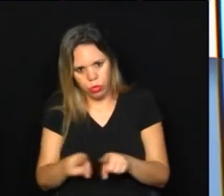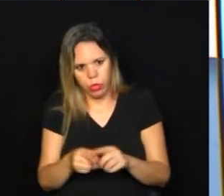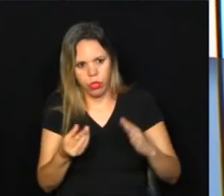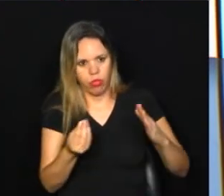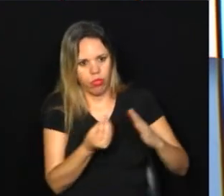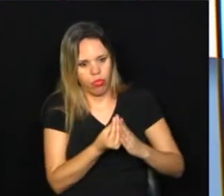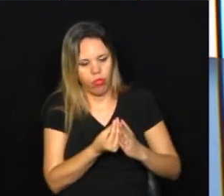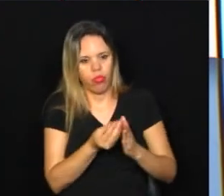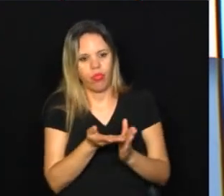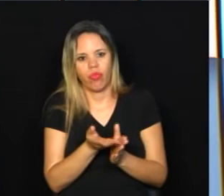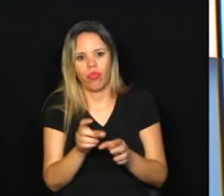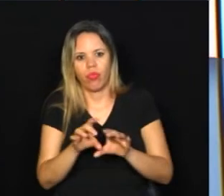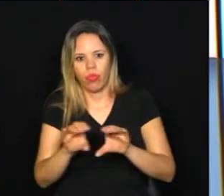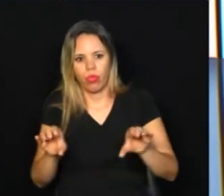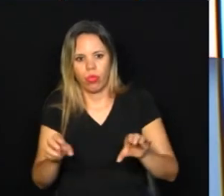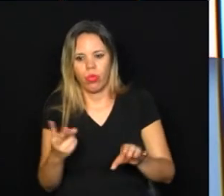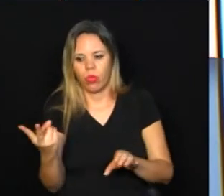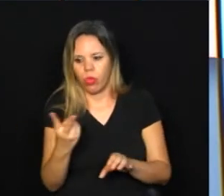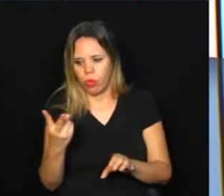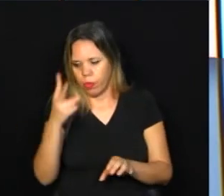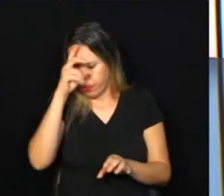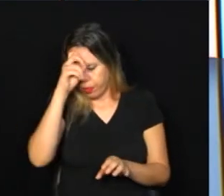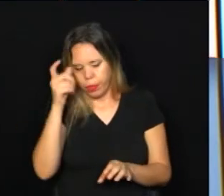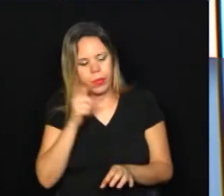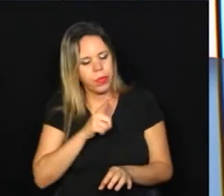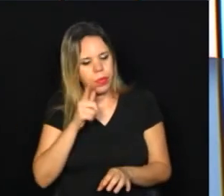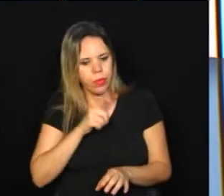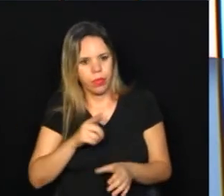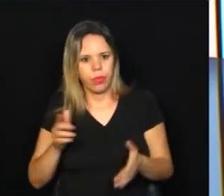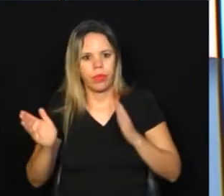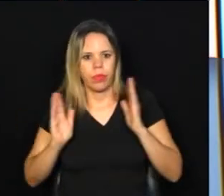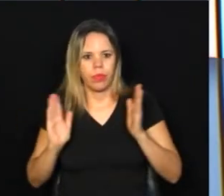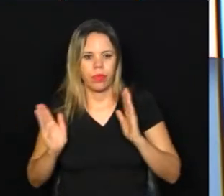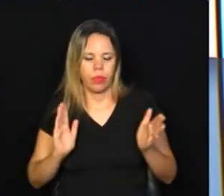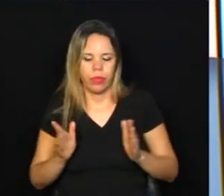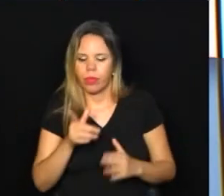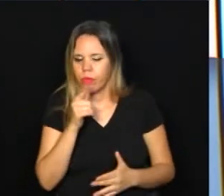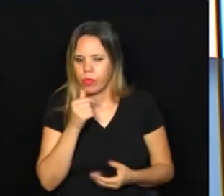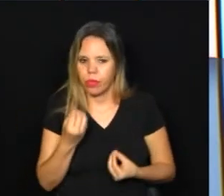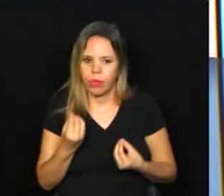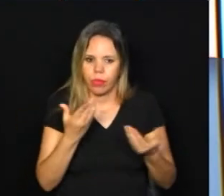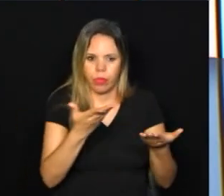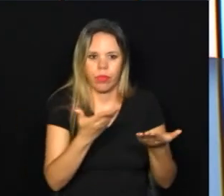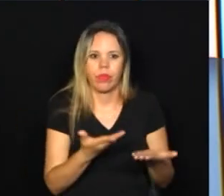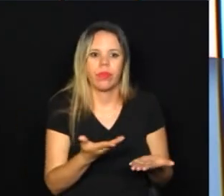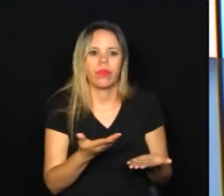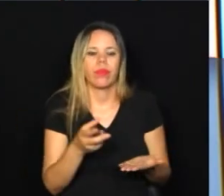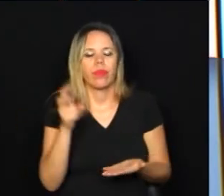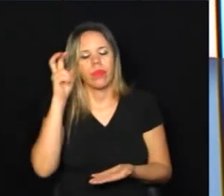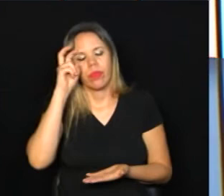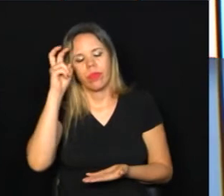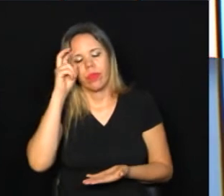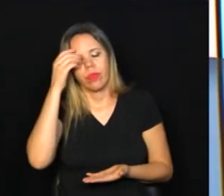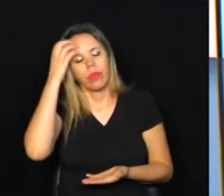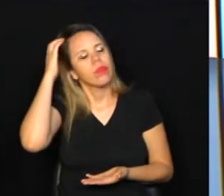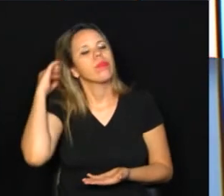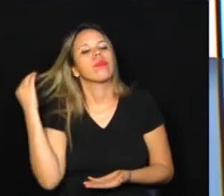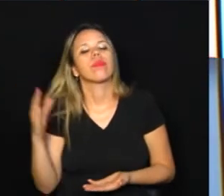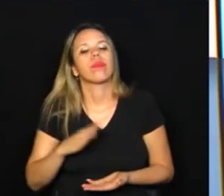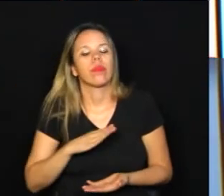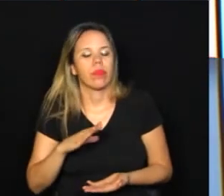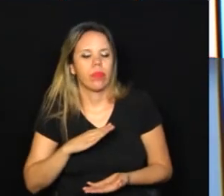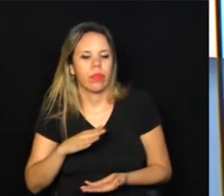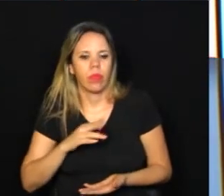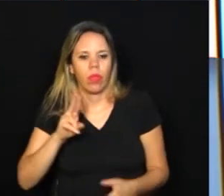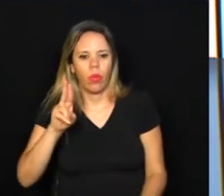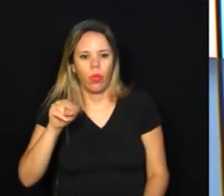vai disponibilizar para os 2 hospitais caminhões-pipa para o abastecimento na quinta-feira. Então, cidade universitária